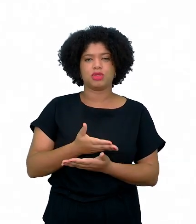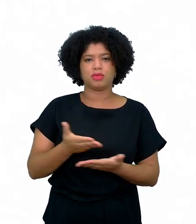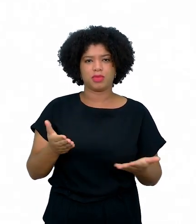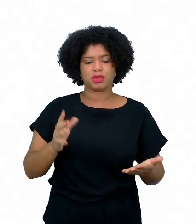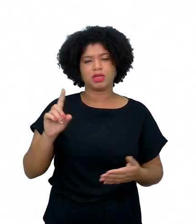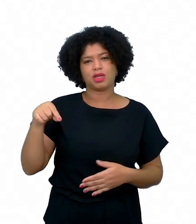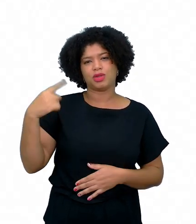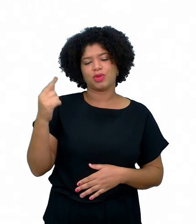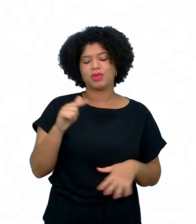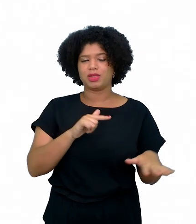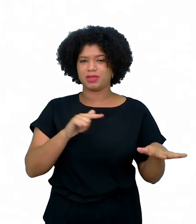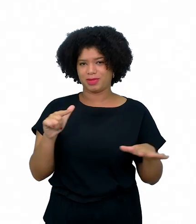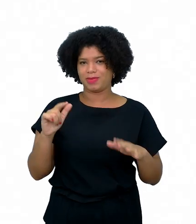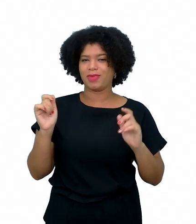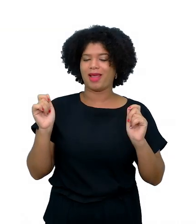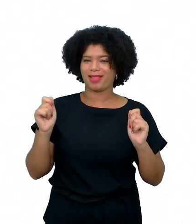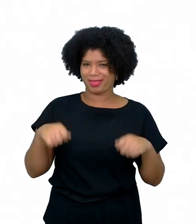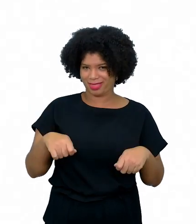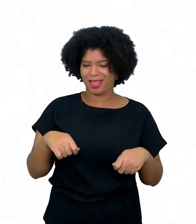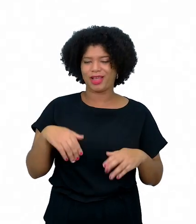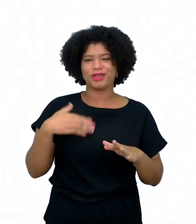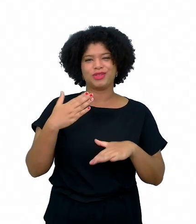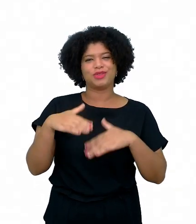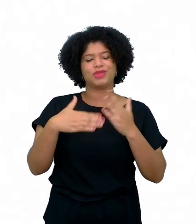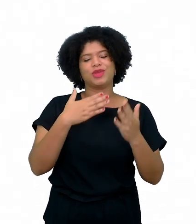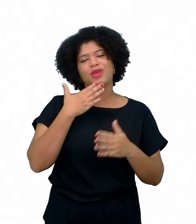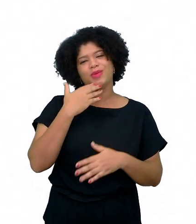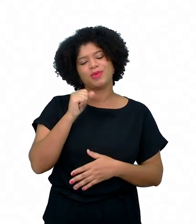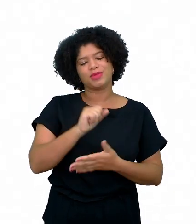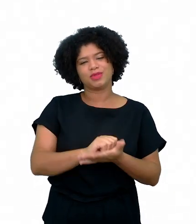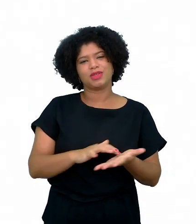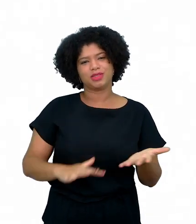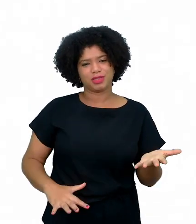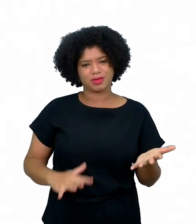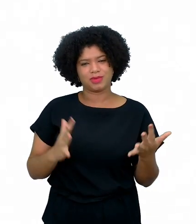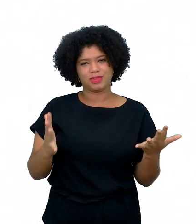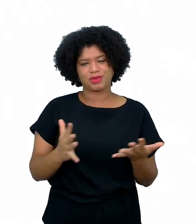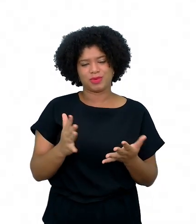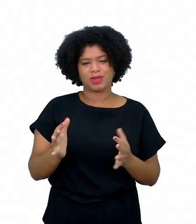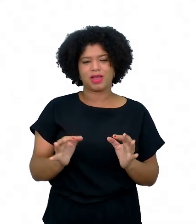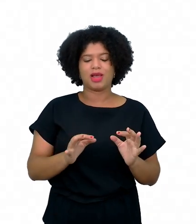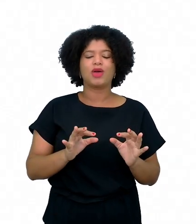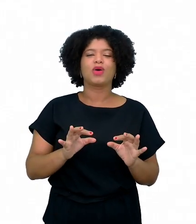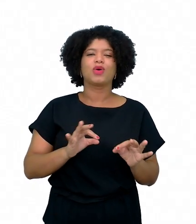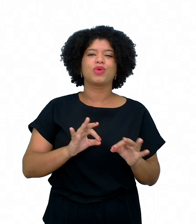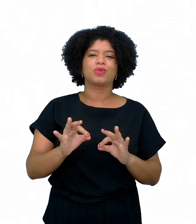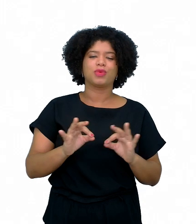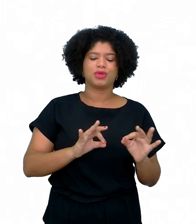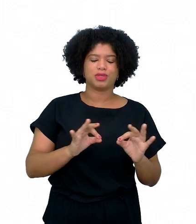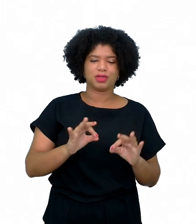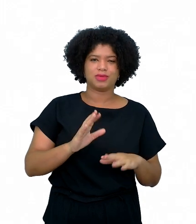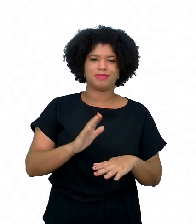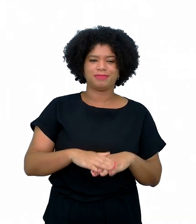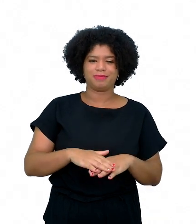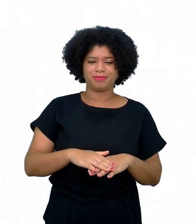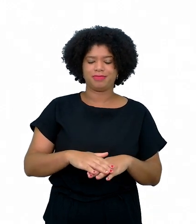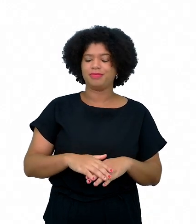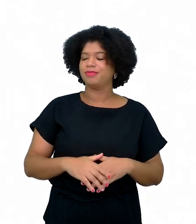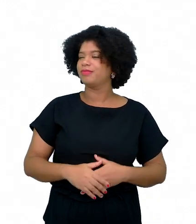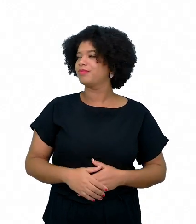na próxima semana para desenvolverem a atividade do projeto. Eu deixo